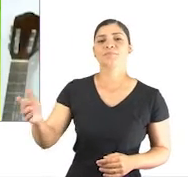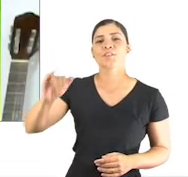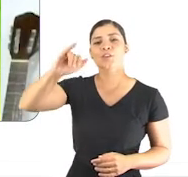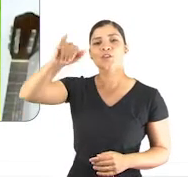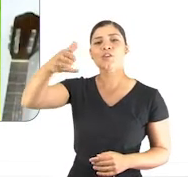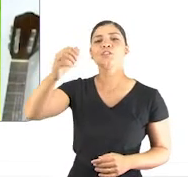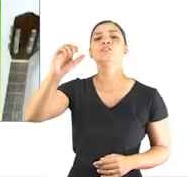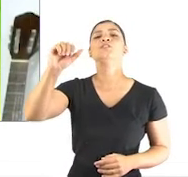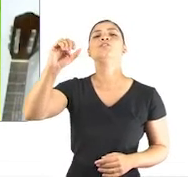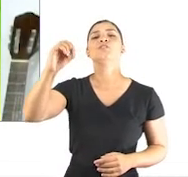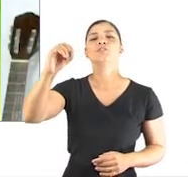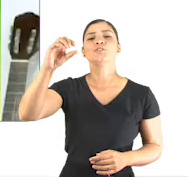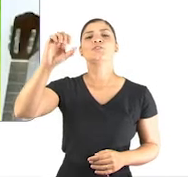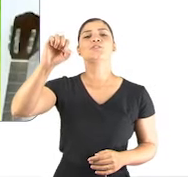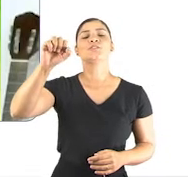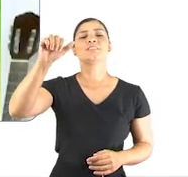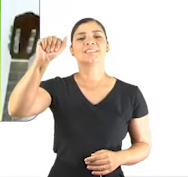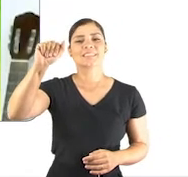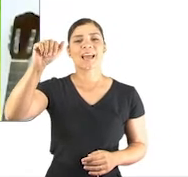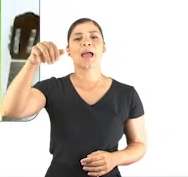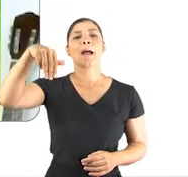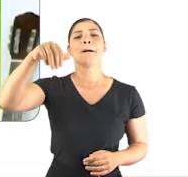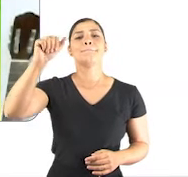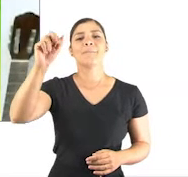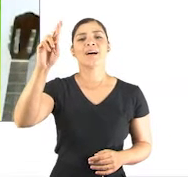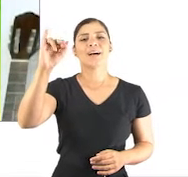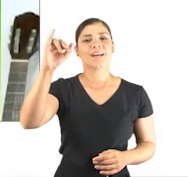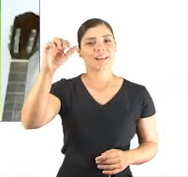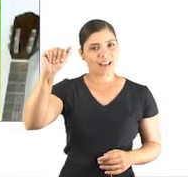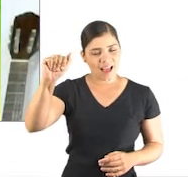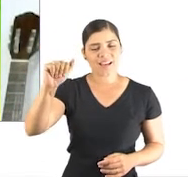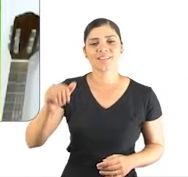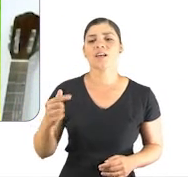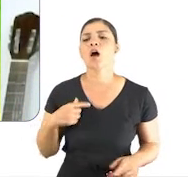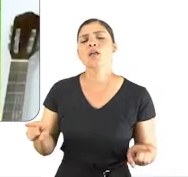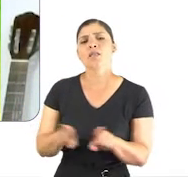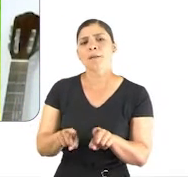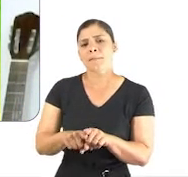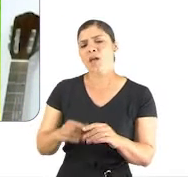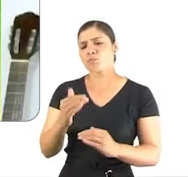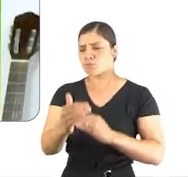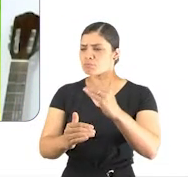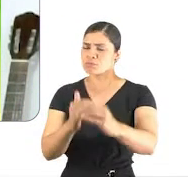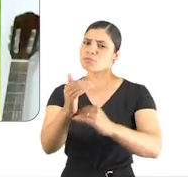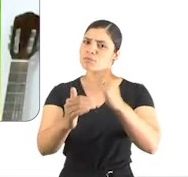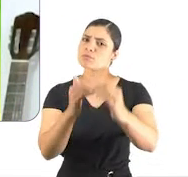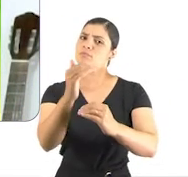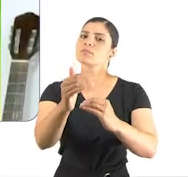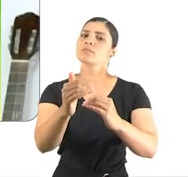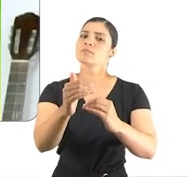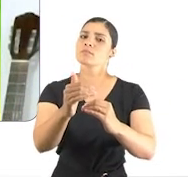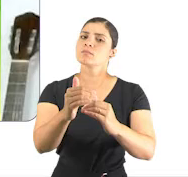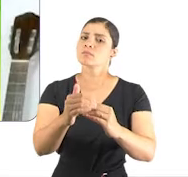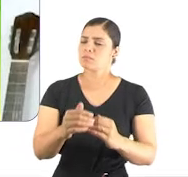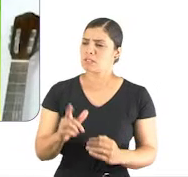desde o início. E aí, Zé, nós estamos deixando esse legado? Nós estamos construindo realmente esse legado?